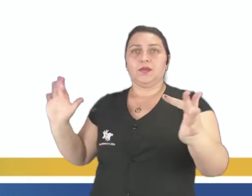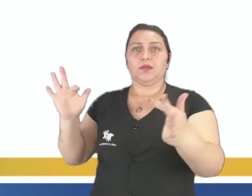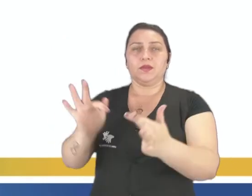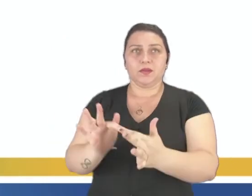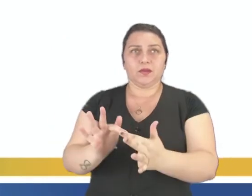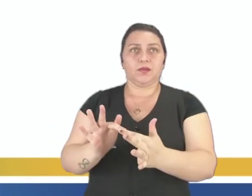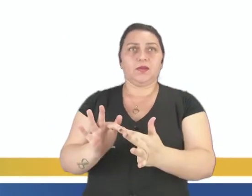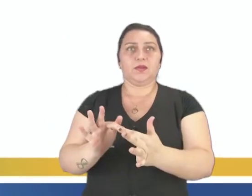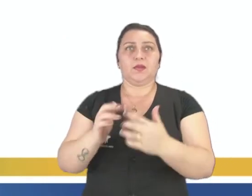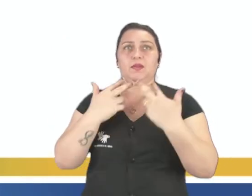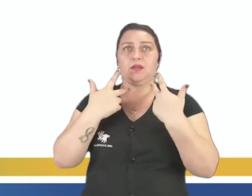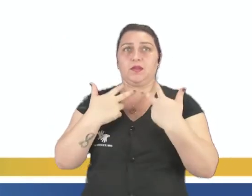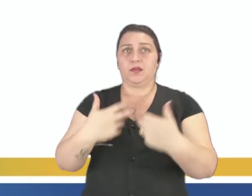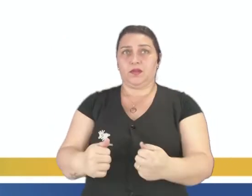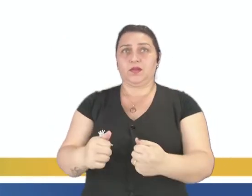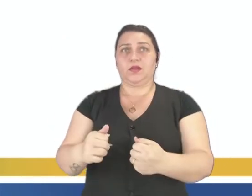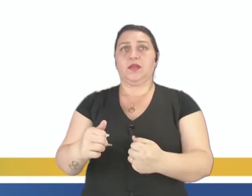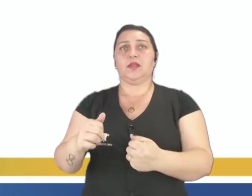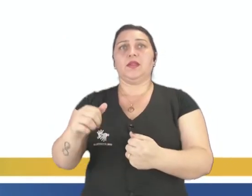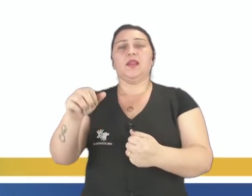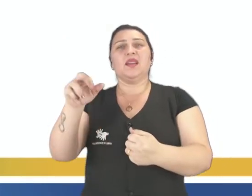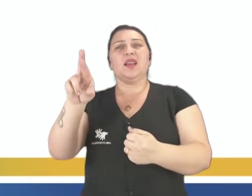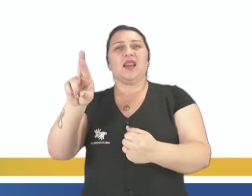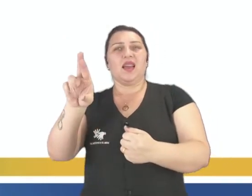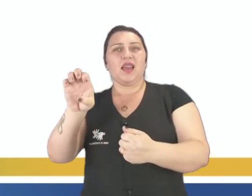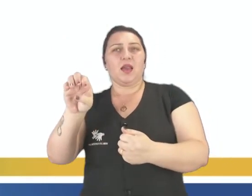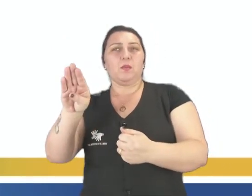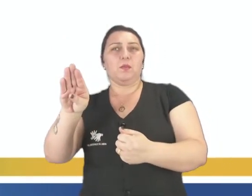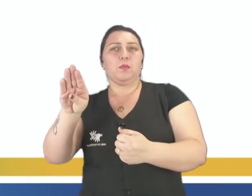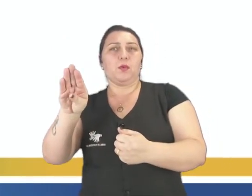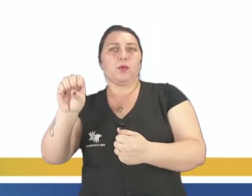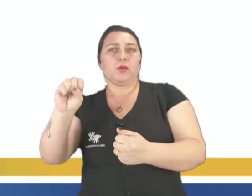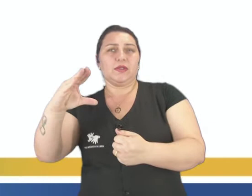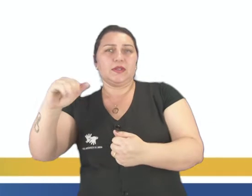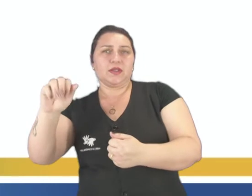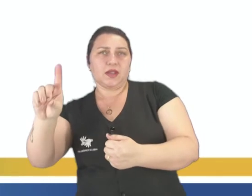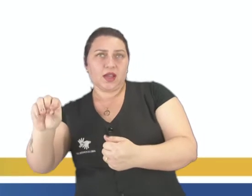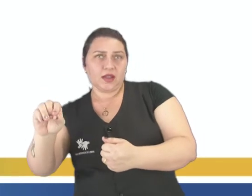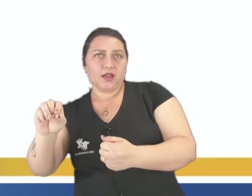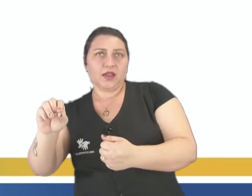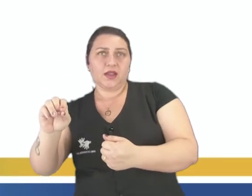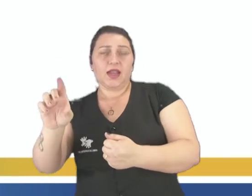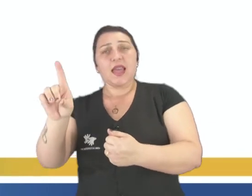clássicos ou linguagem dramática e rebuscada? E aí, o que vocês